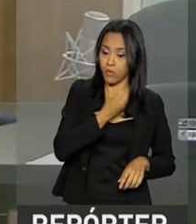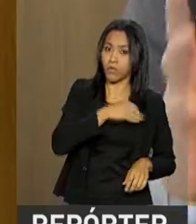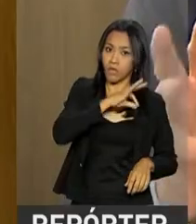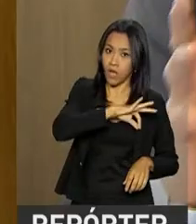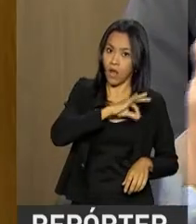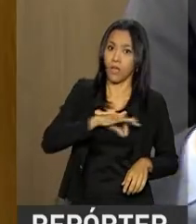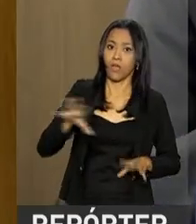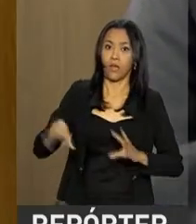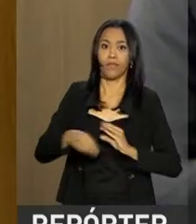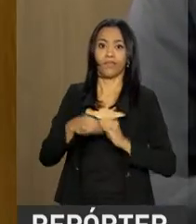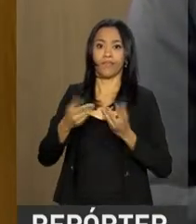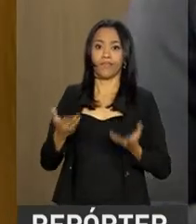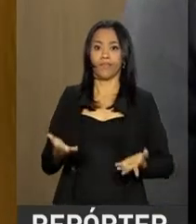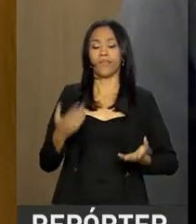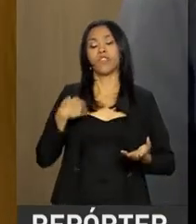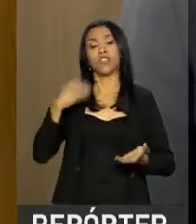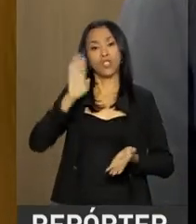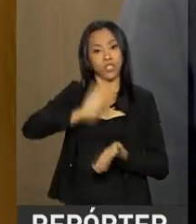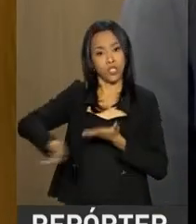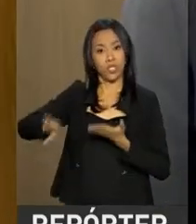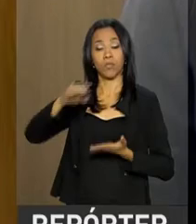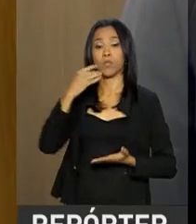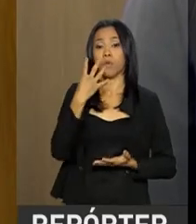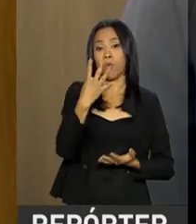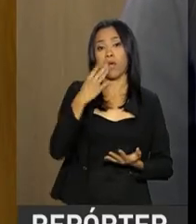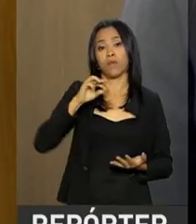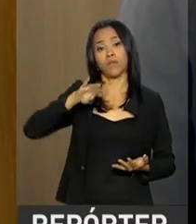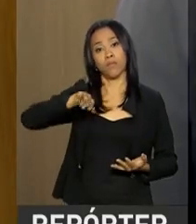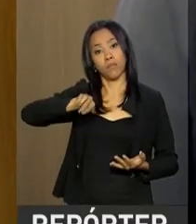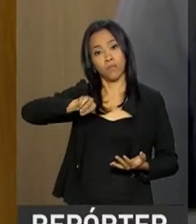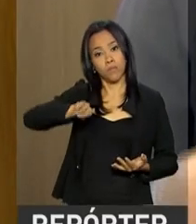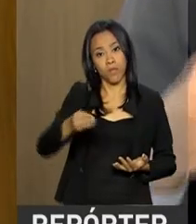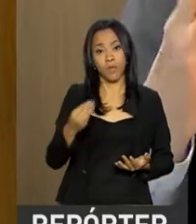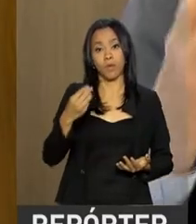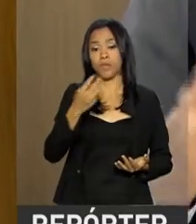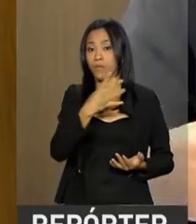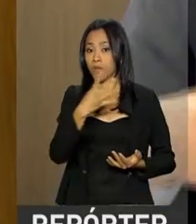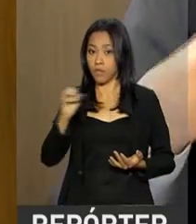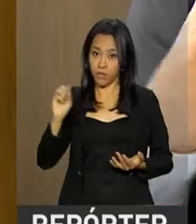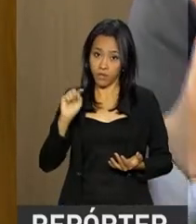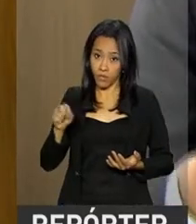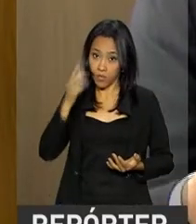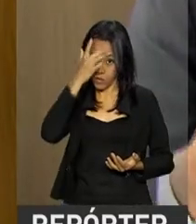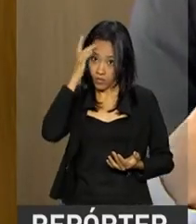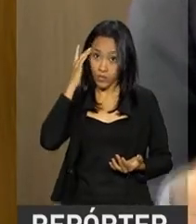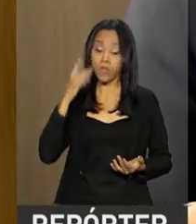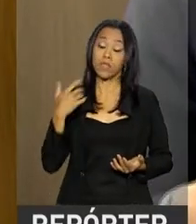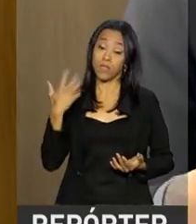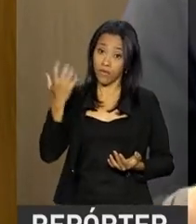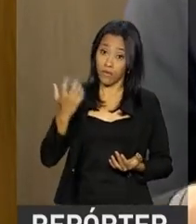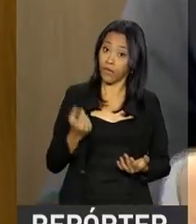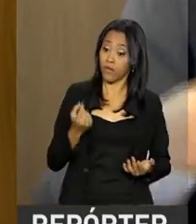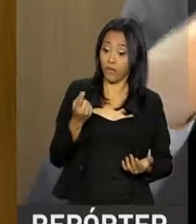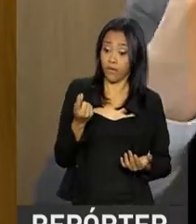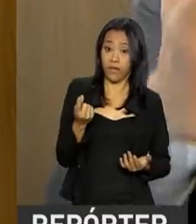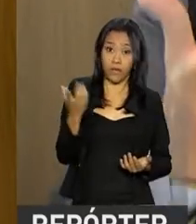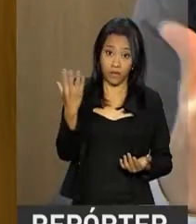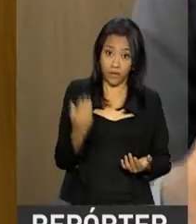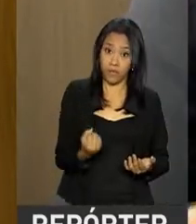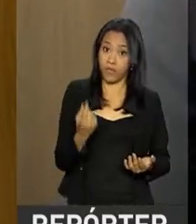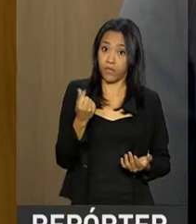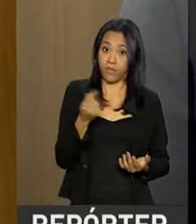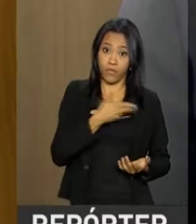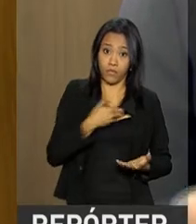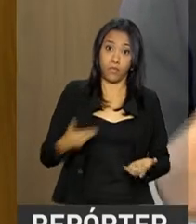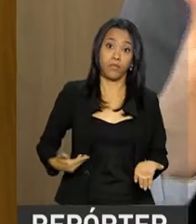conseguimos com isso tirar 4 milhões e 400 mil pessoas do programa é que estavam ganhando sem precisar o que estavam saindo